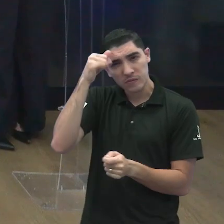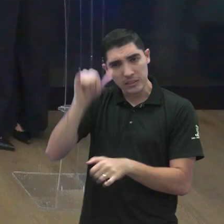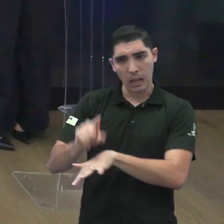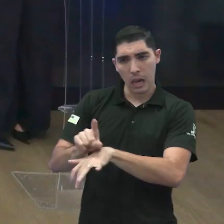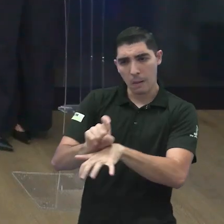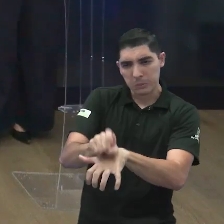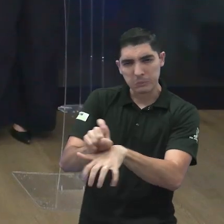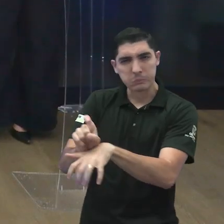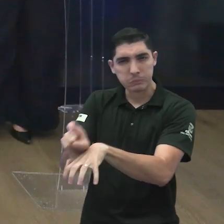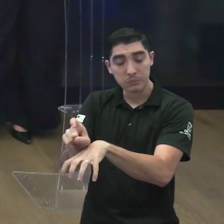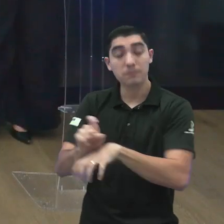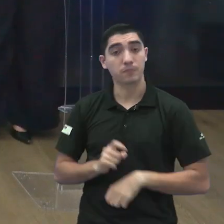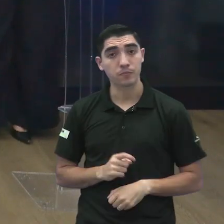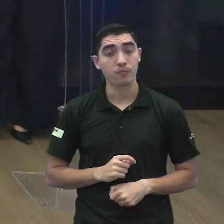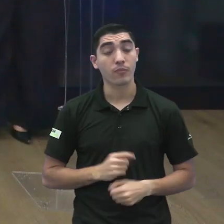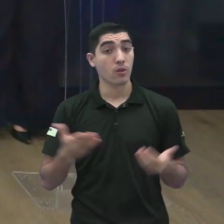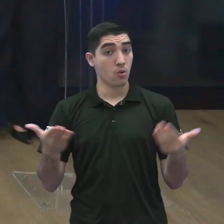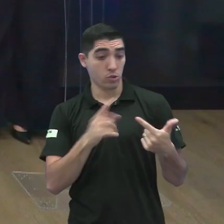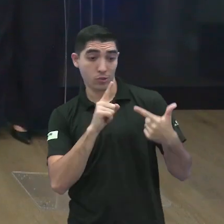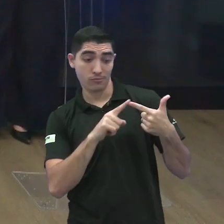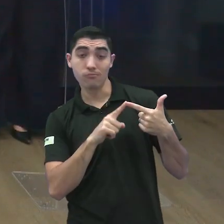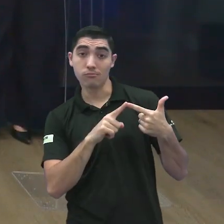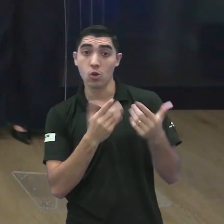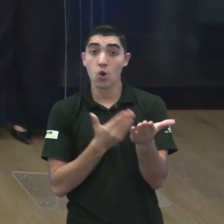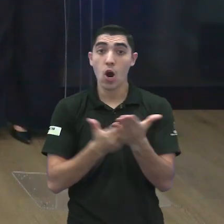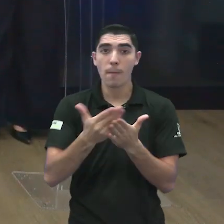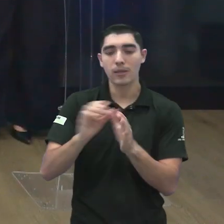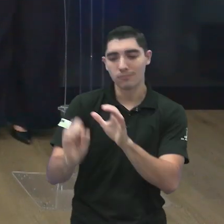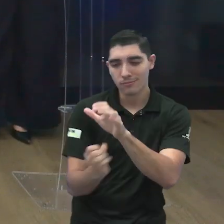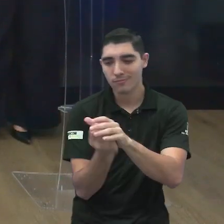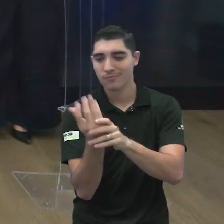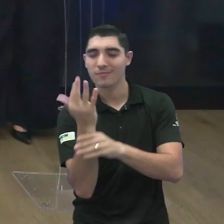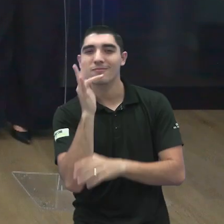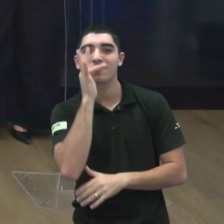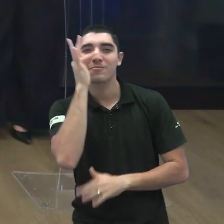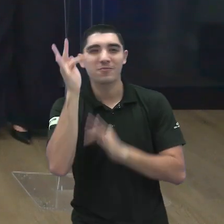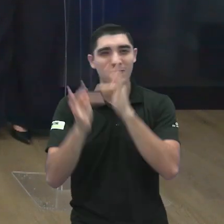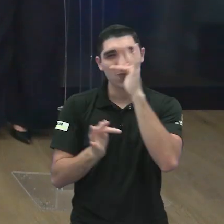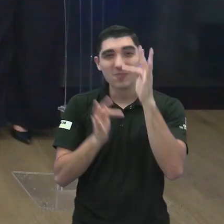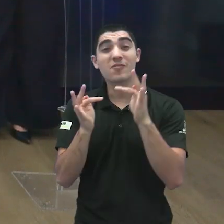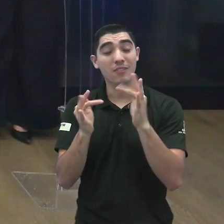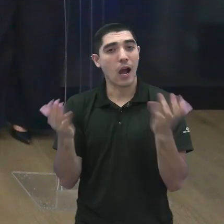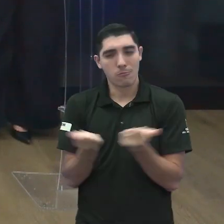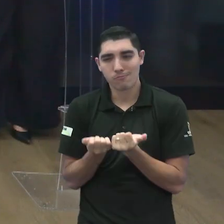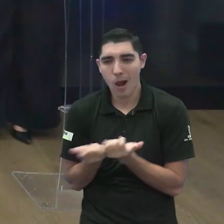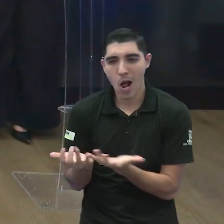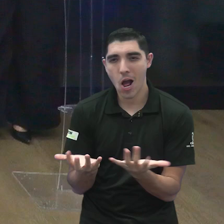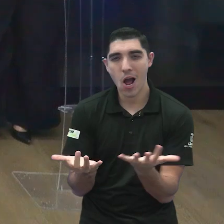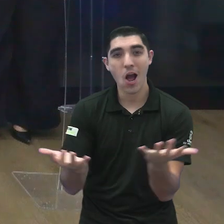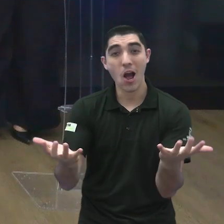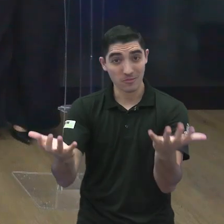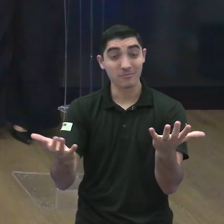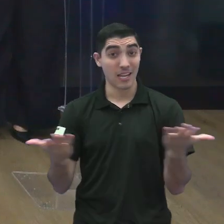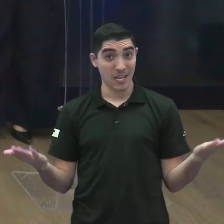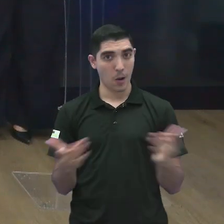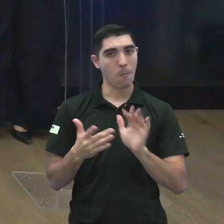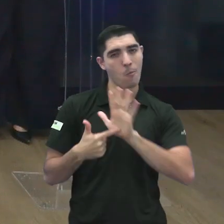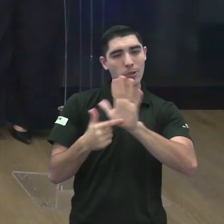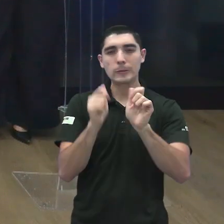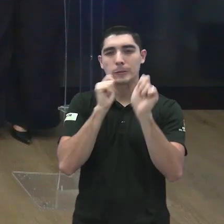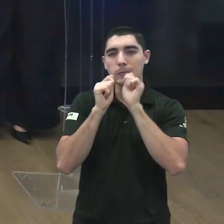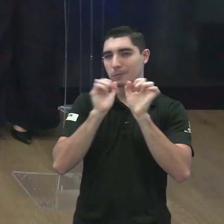Combate de Escorpião na cidade. E hoje também começa a primavera, a estação mais florida do ano, e preparamos